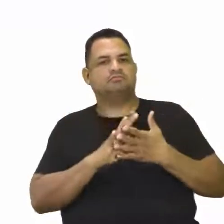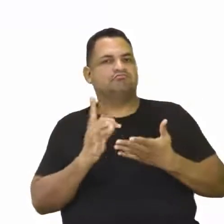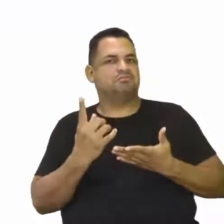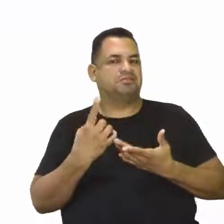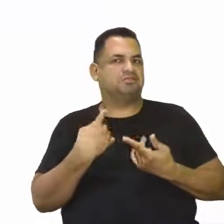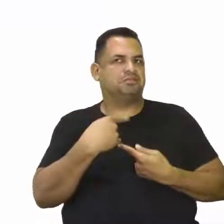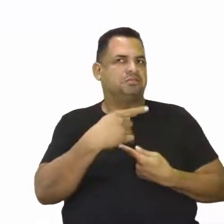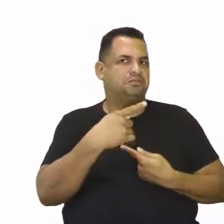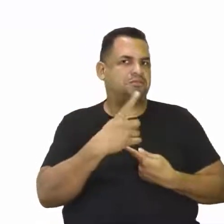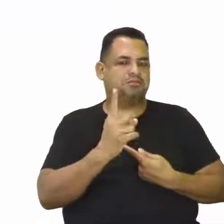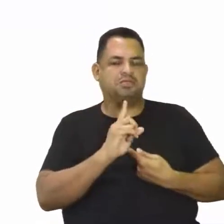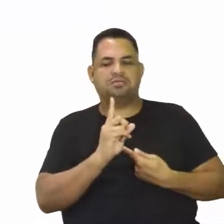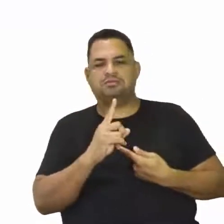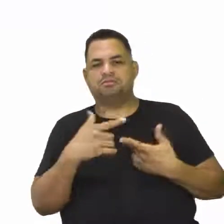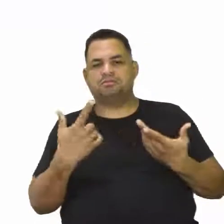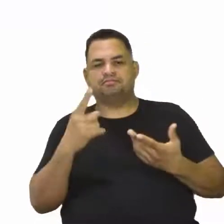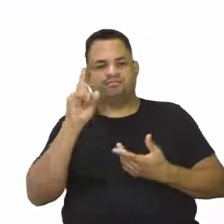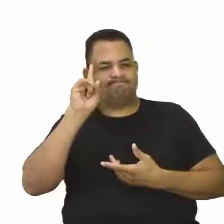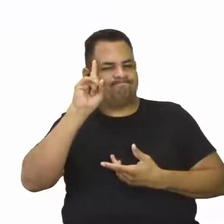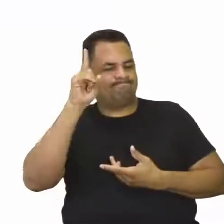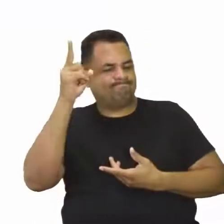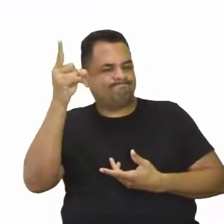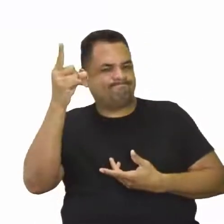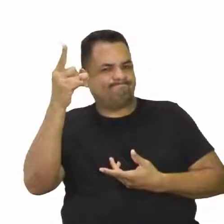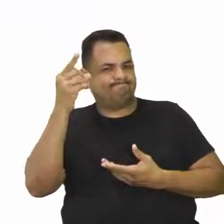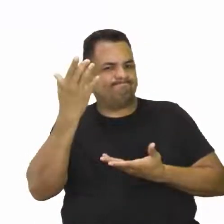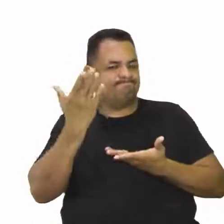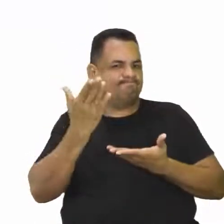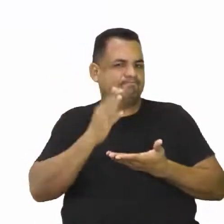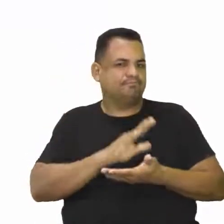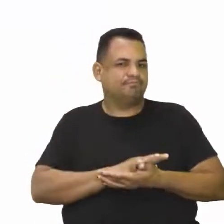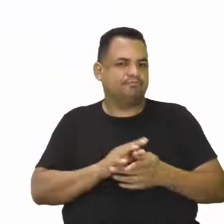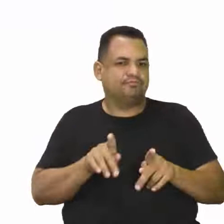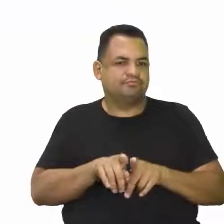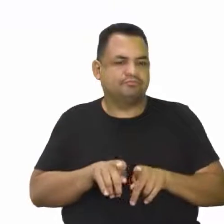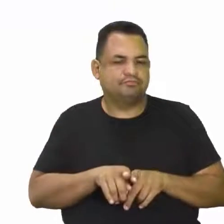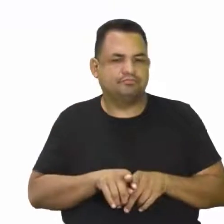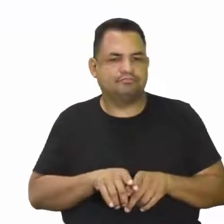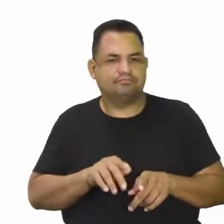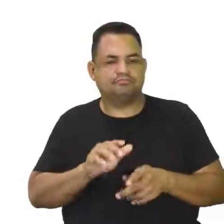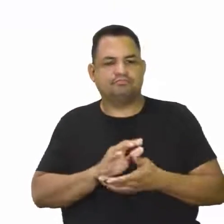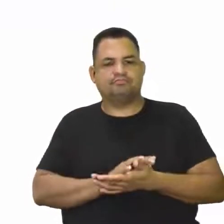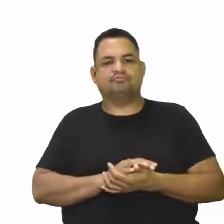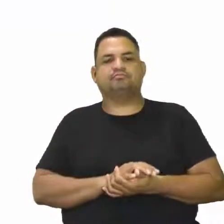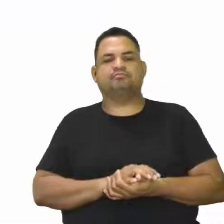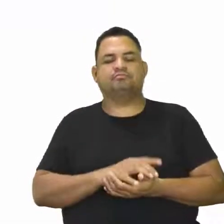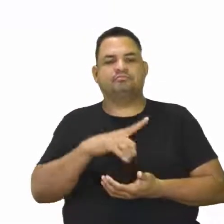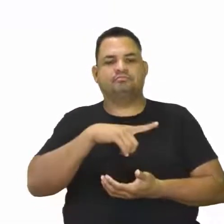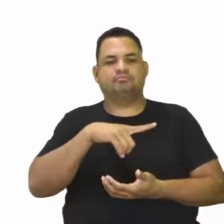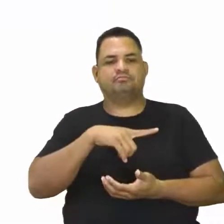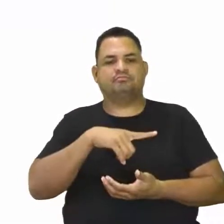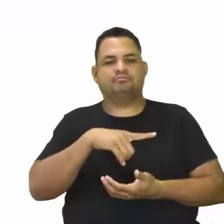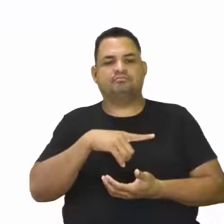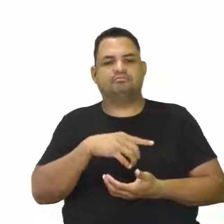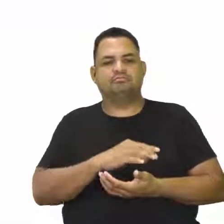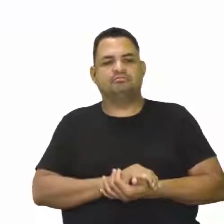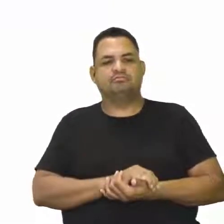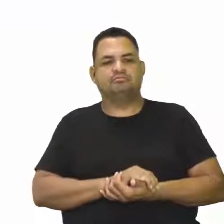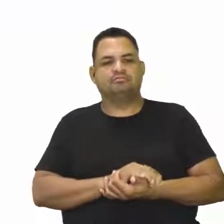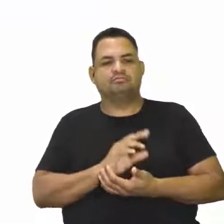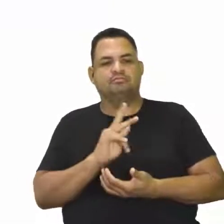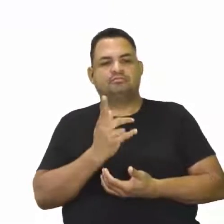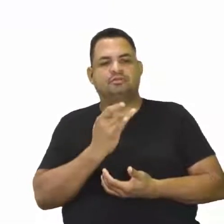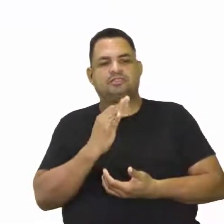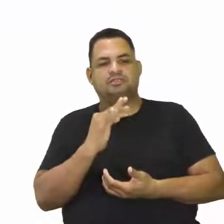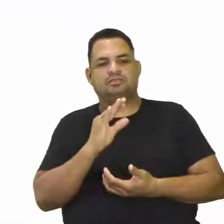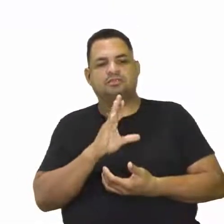ir. Dá uma ideia de alternância também. E aí a gente tem o Ásia e o Asta,